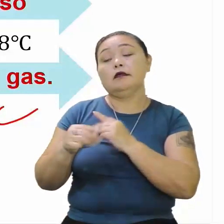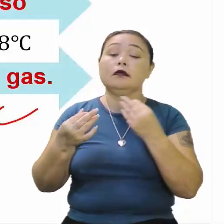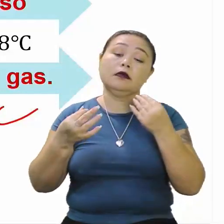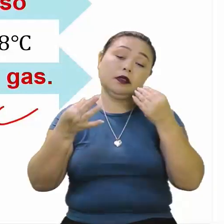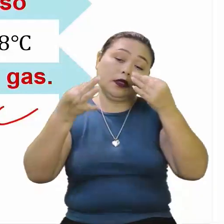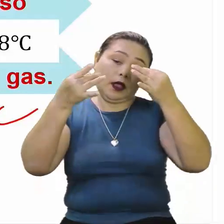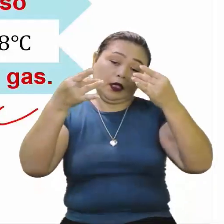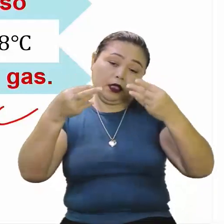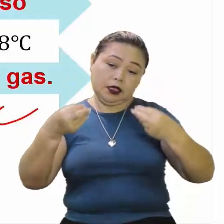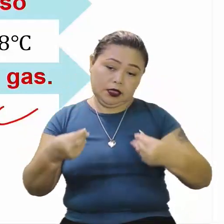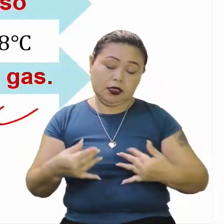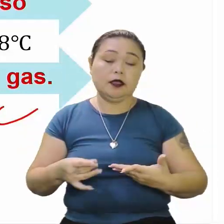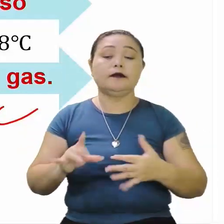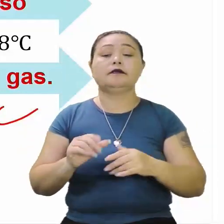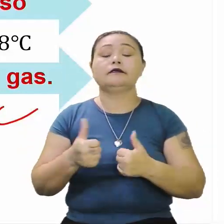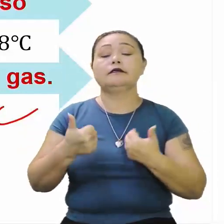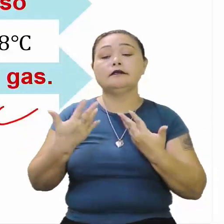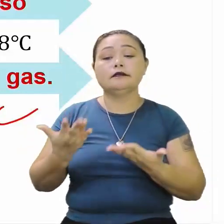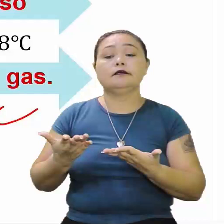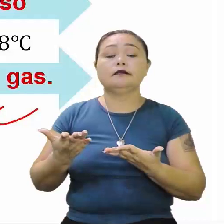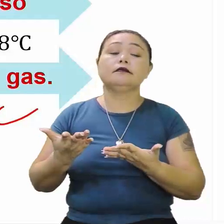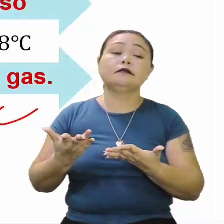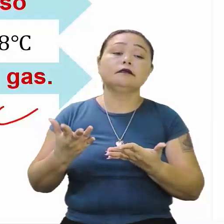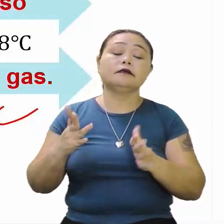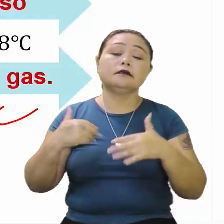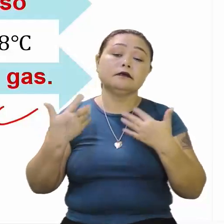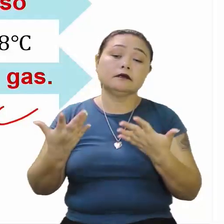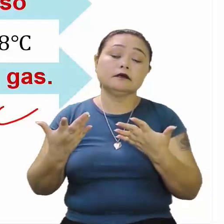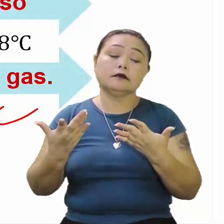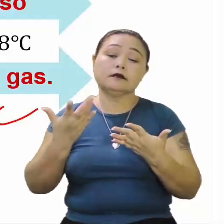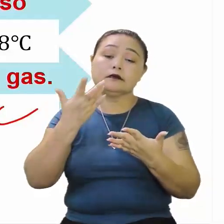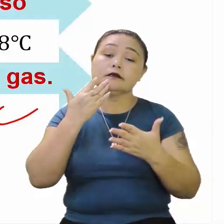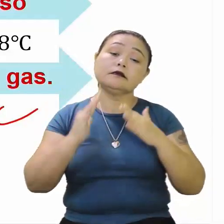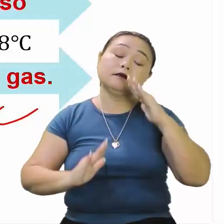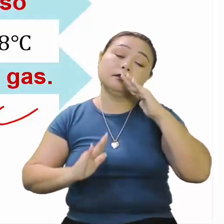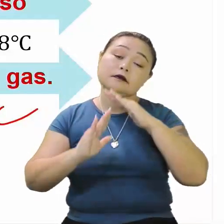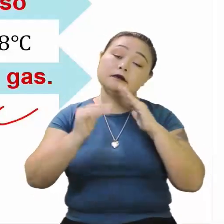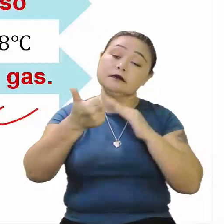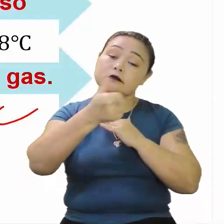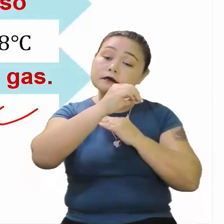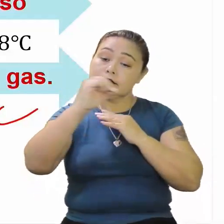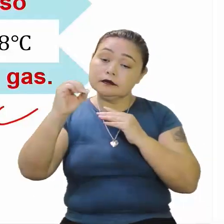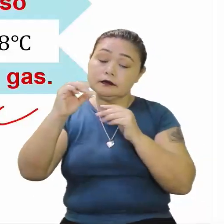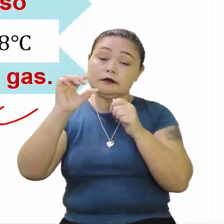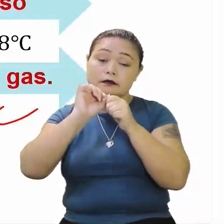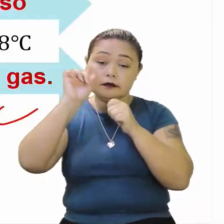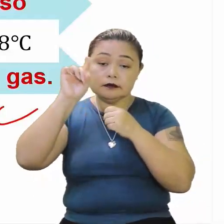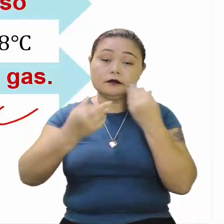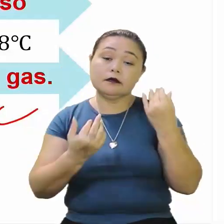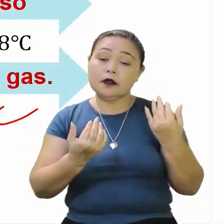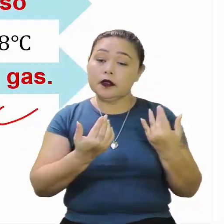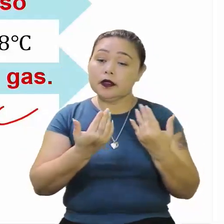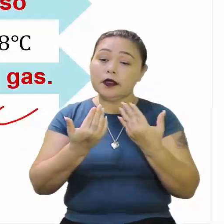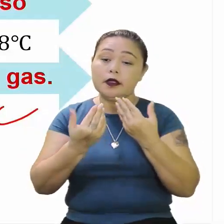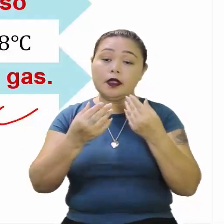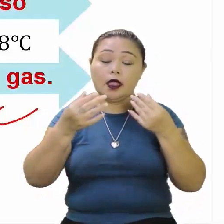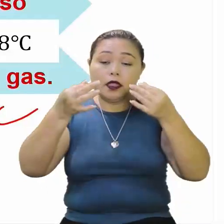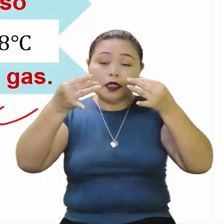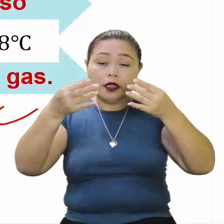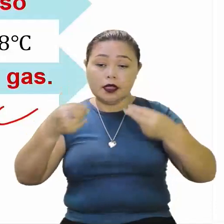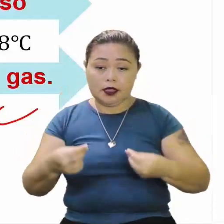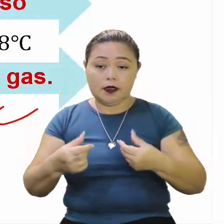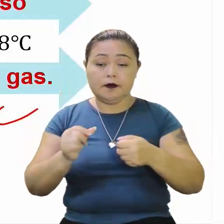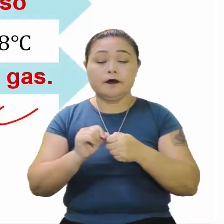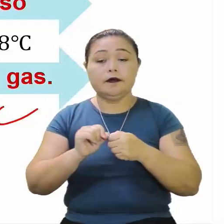líquido e assim sucessivamente. Então, aqui, digamos, a 100 graus, o naftaleno está no estado líquido, né? Deleta. Se